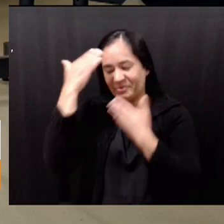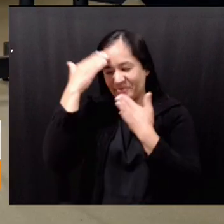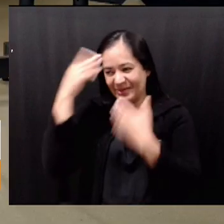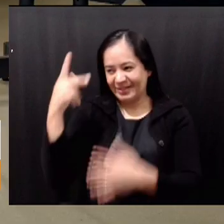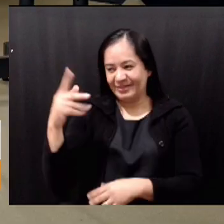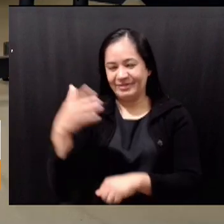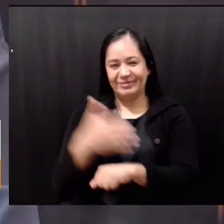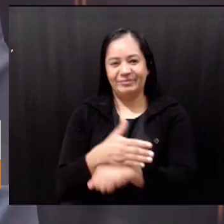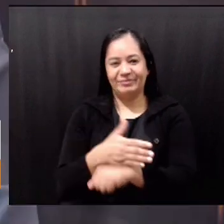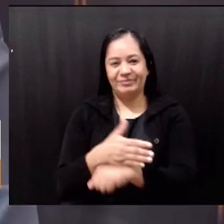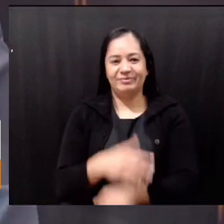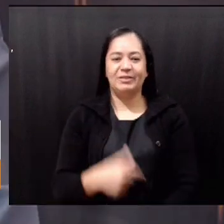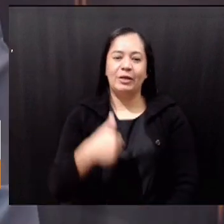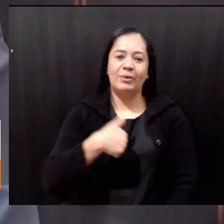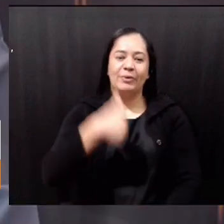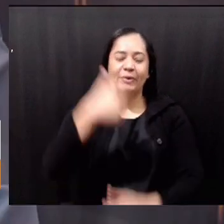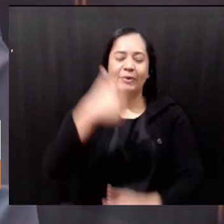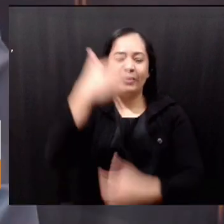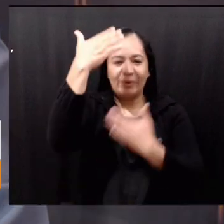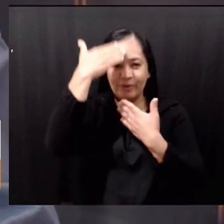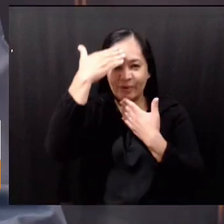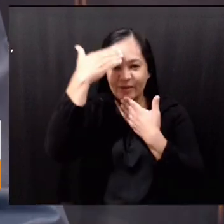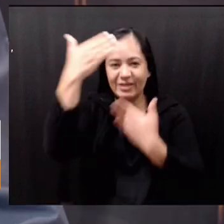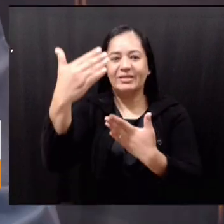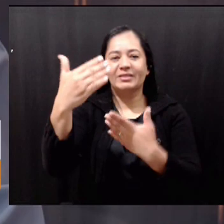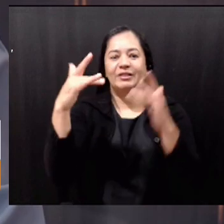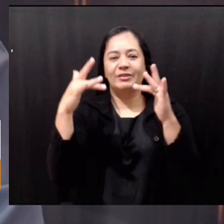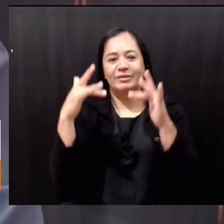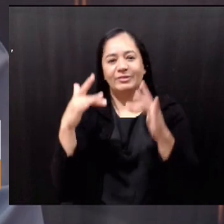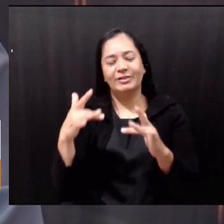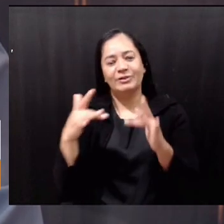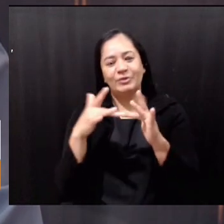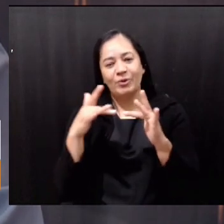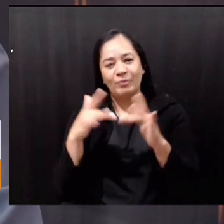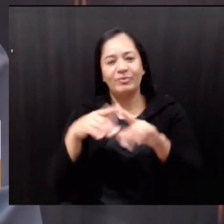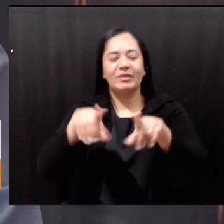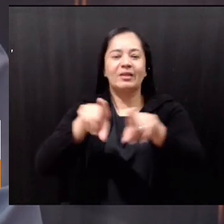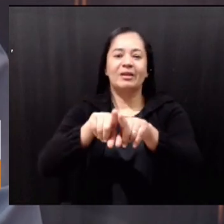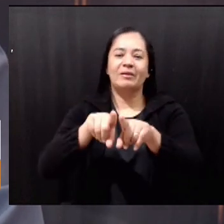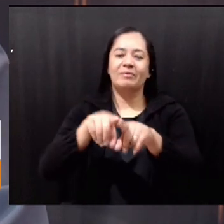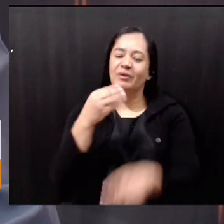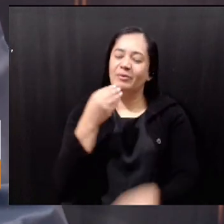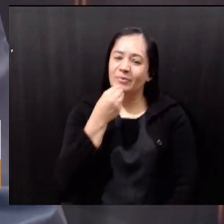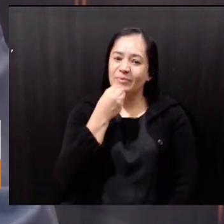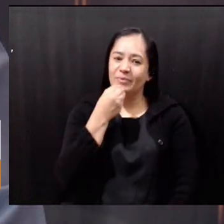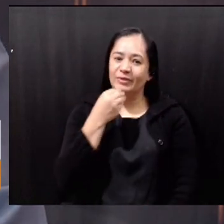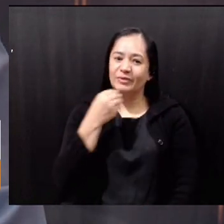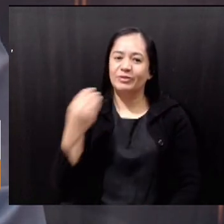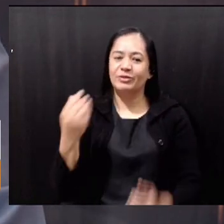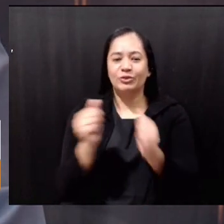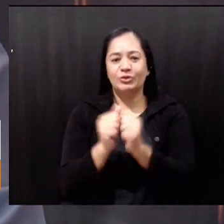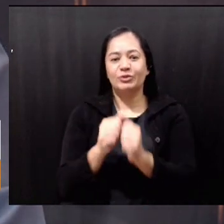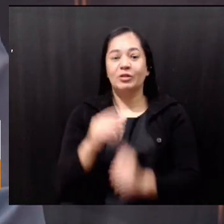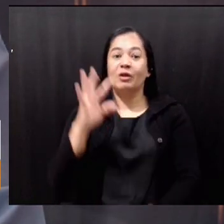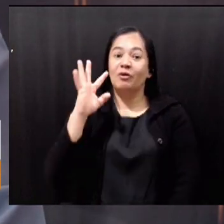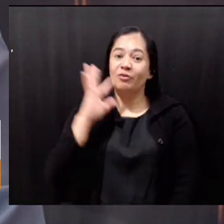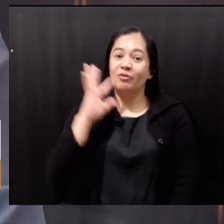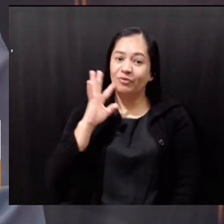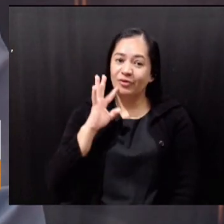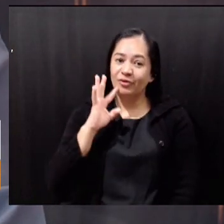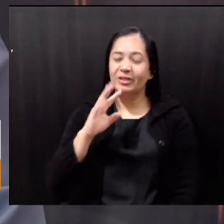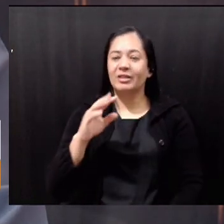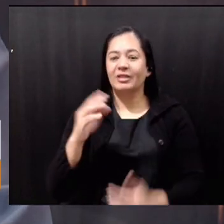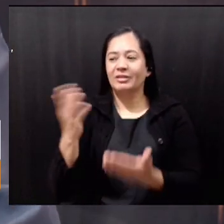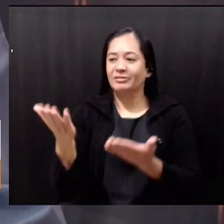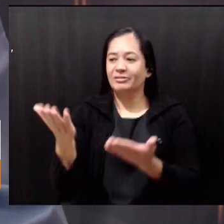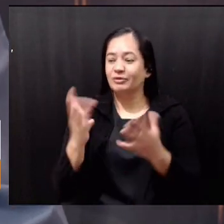agradeço o contato, eu agradeço também pela oportunidade de estar aqui, foi muito bacana ser recebido por toda a equipe.